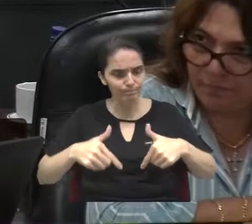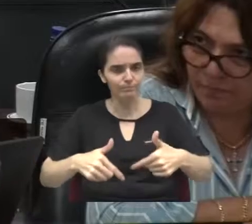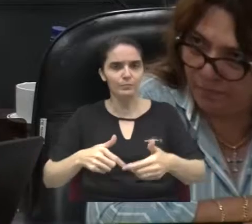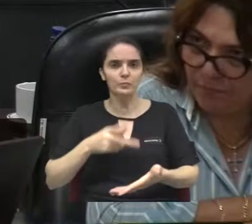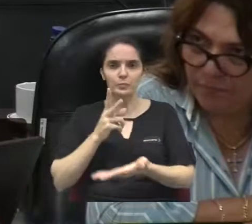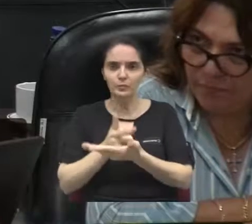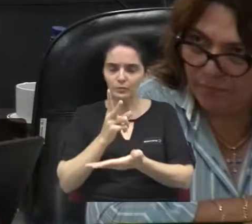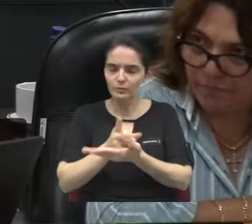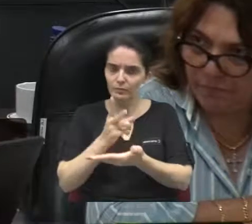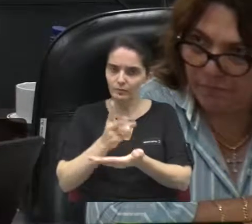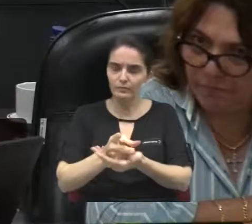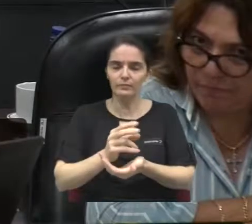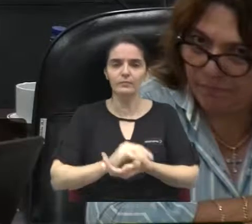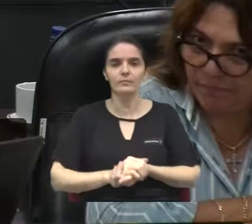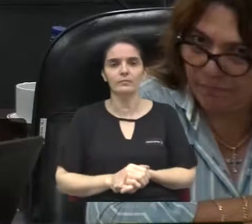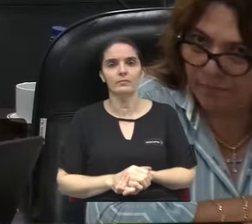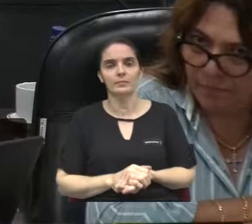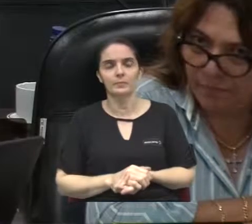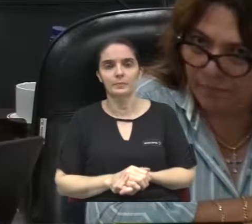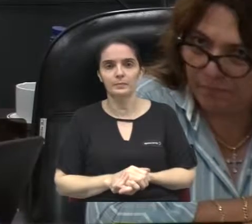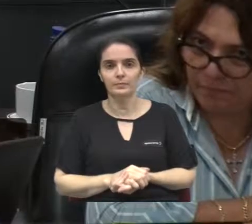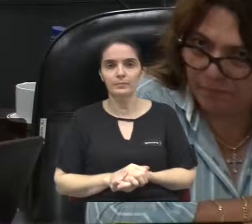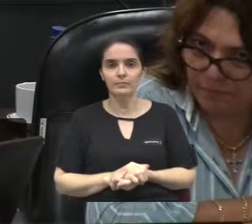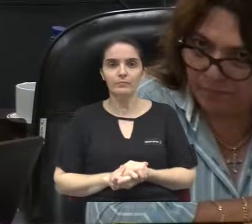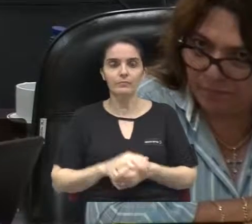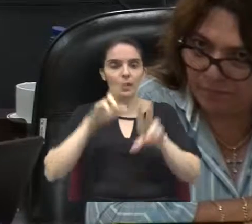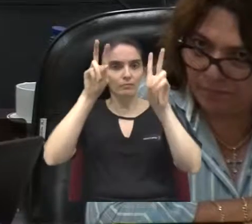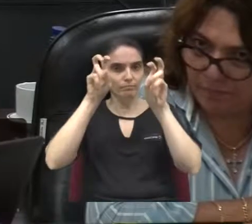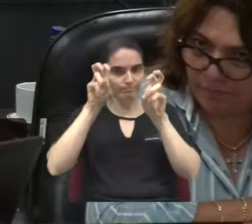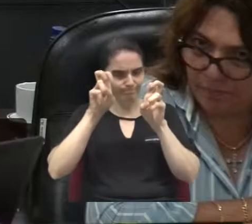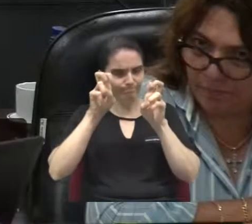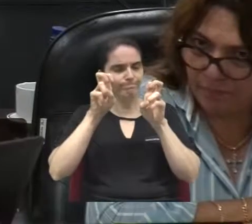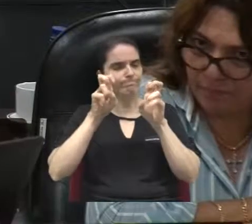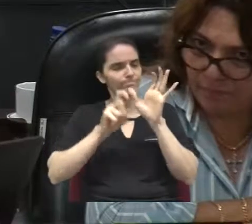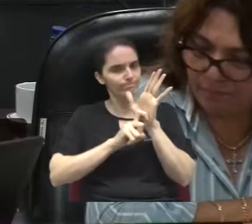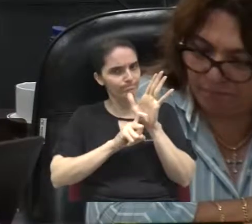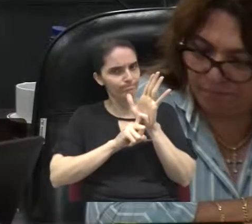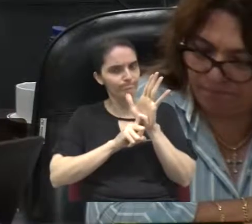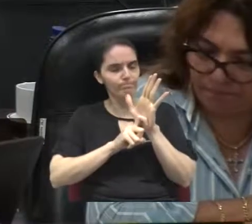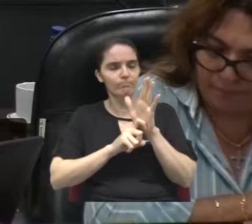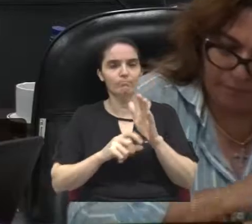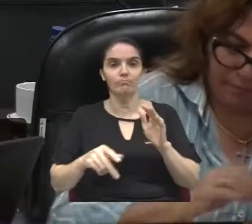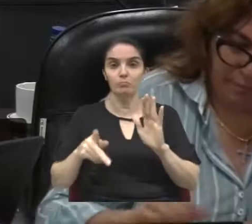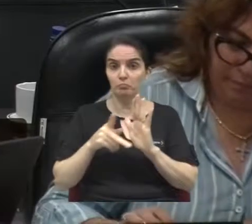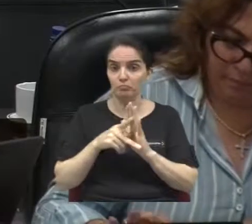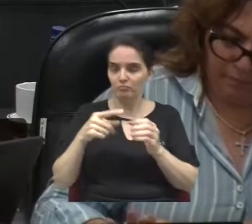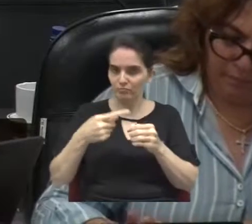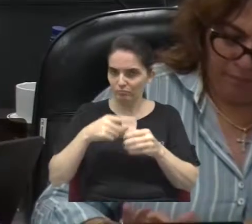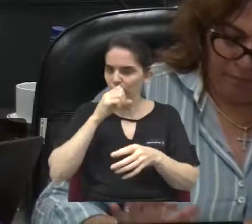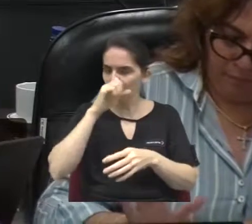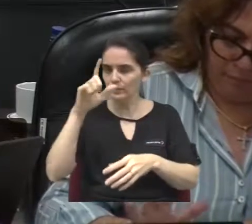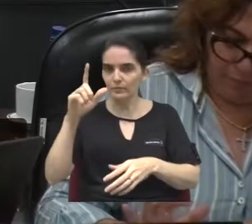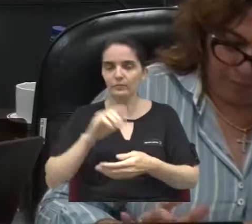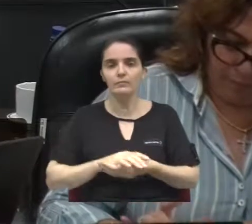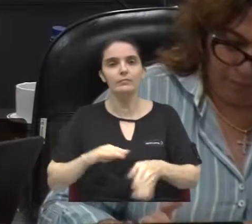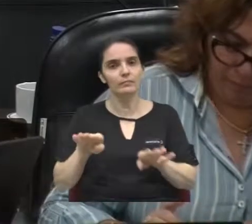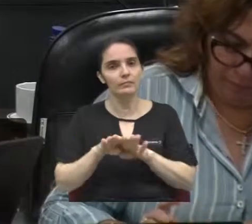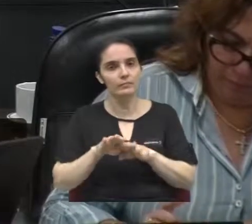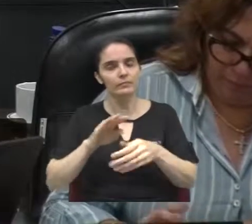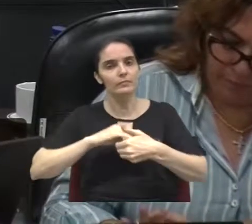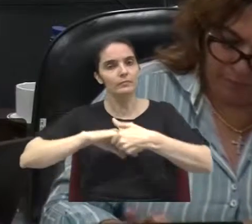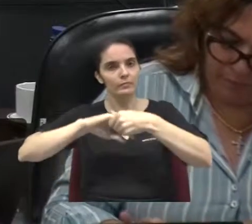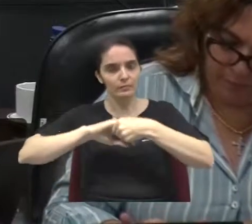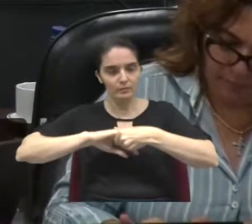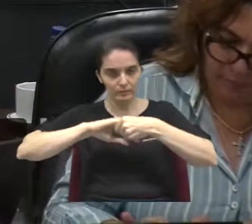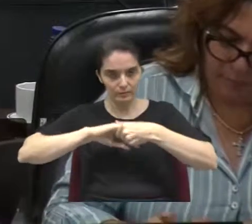em função desta temática no município de Limeira. E parabenizo pelo trabalho que foi